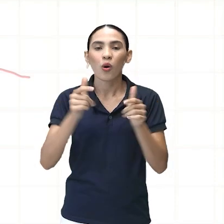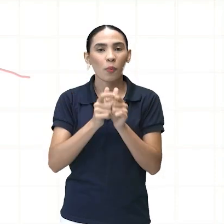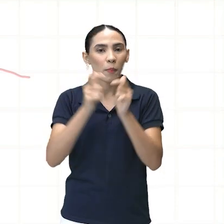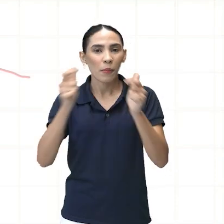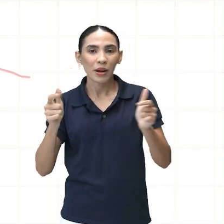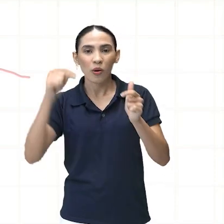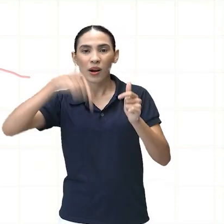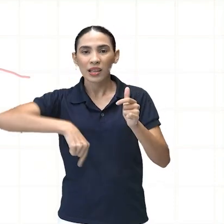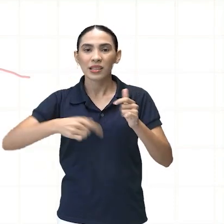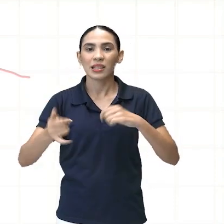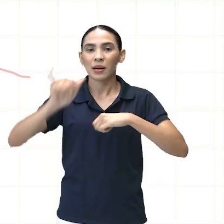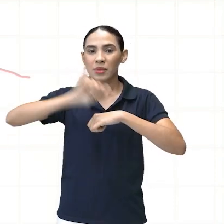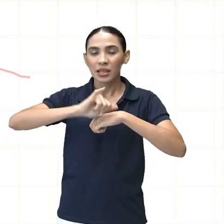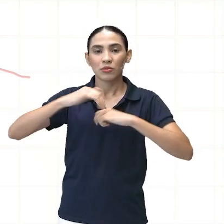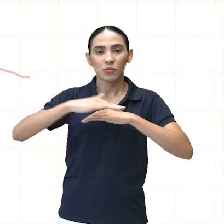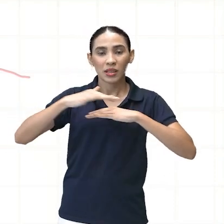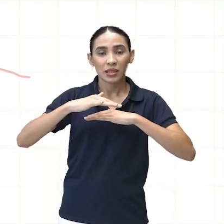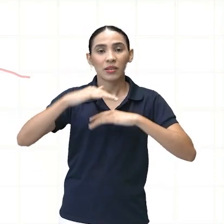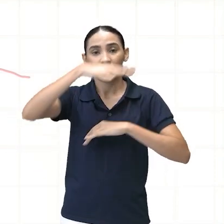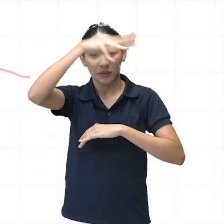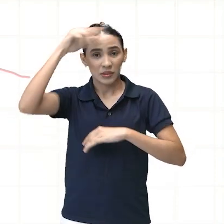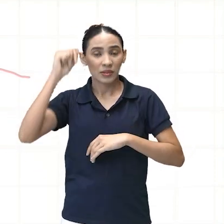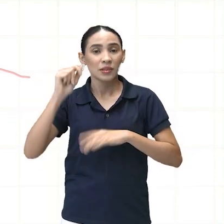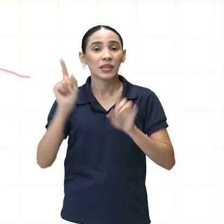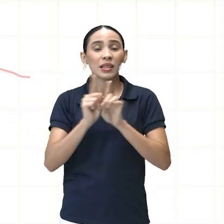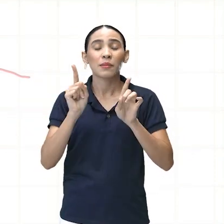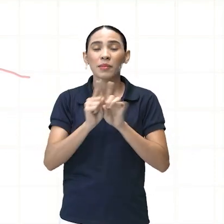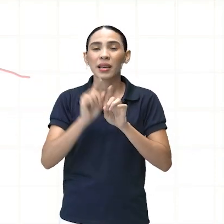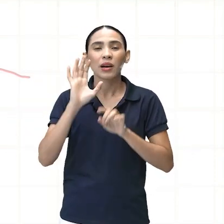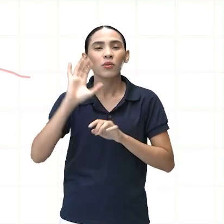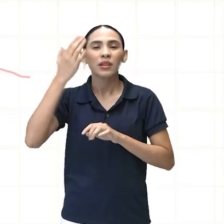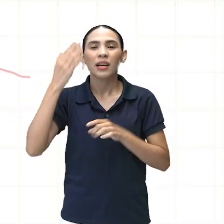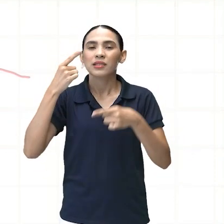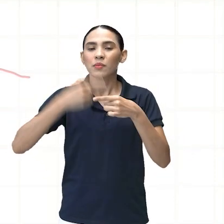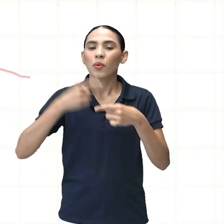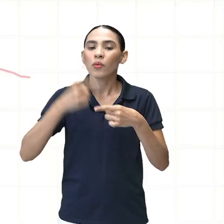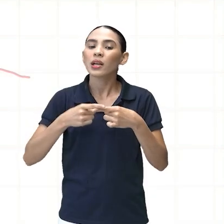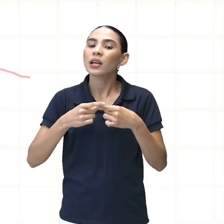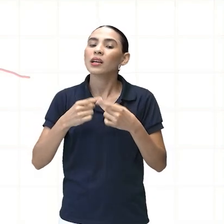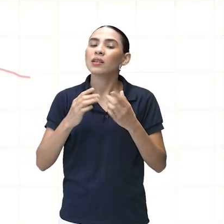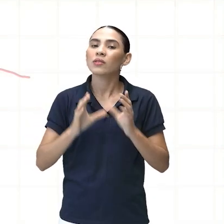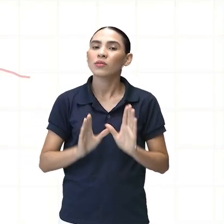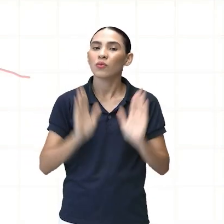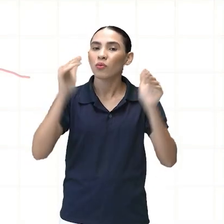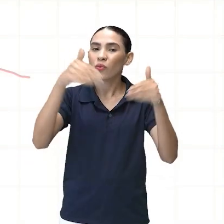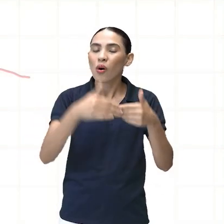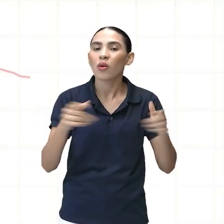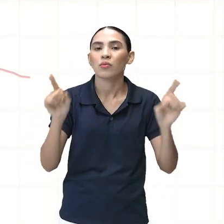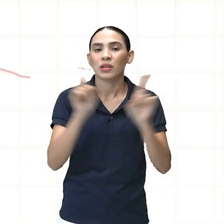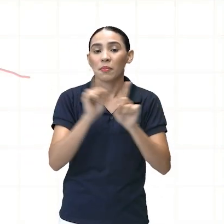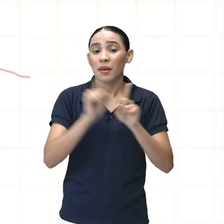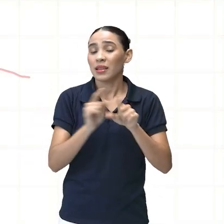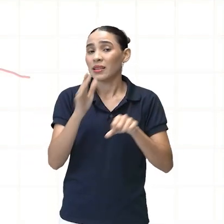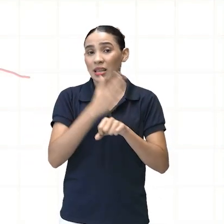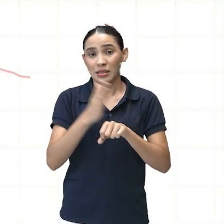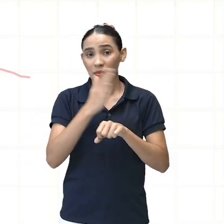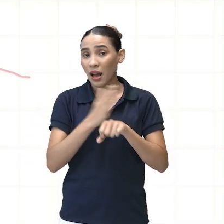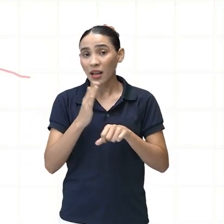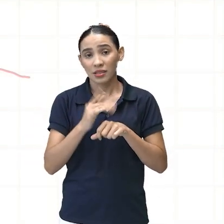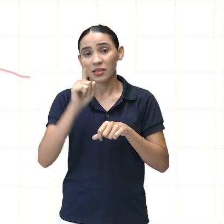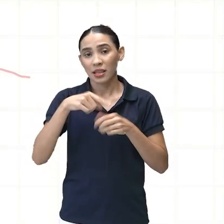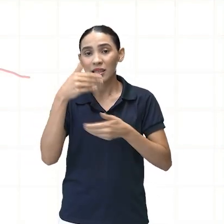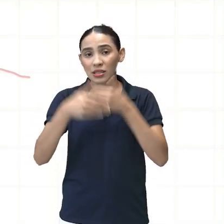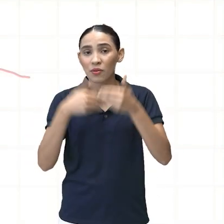populacional aqui na capital. Isso ocorre, em especial, em decorrência da concentração também das atividades que